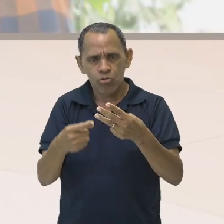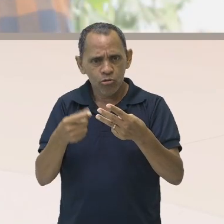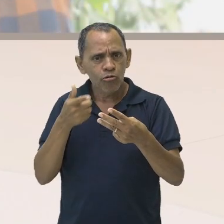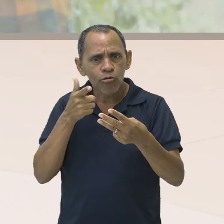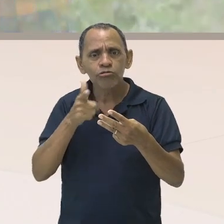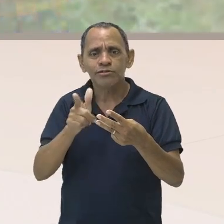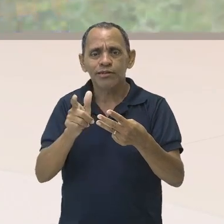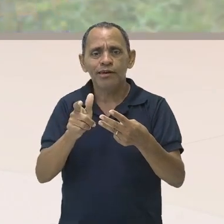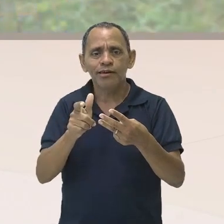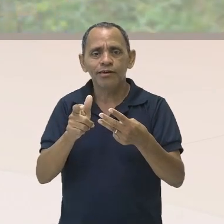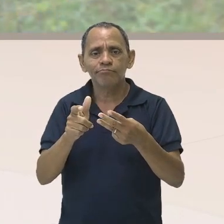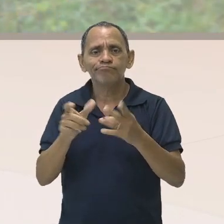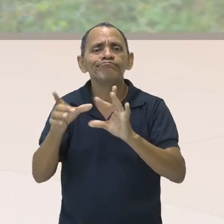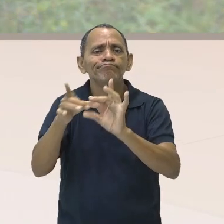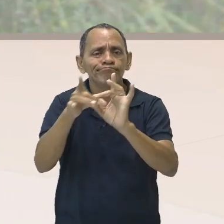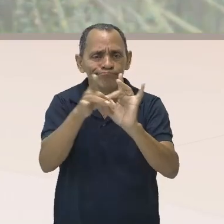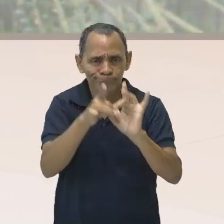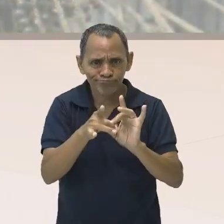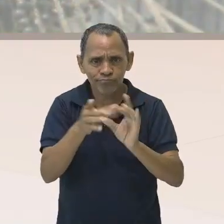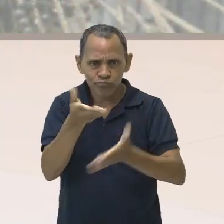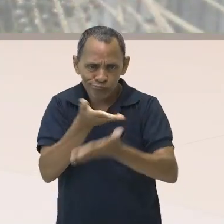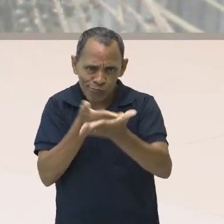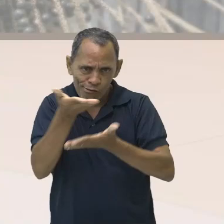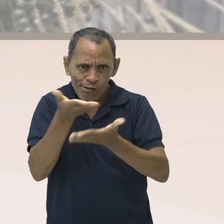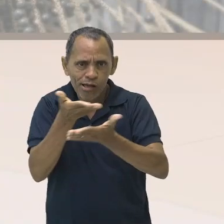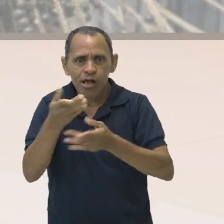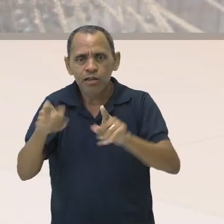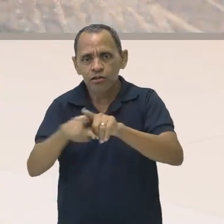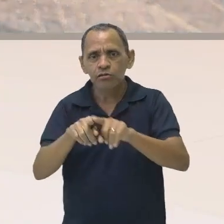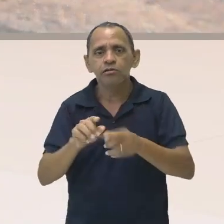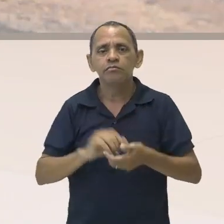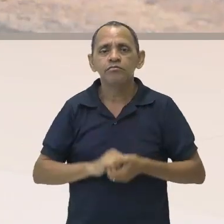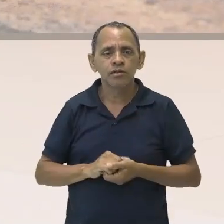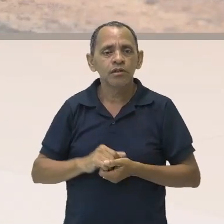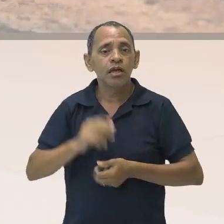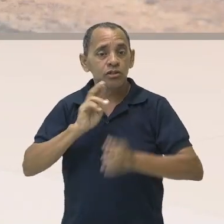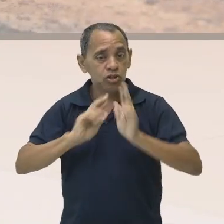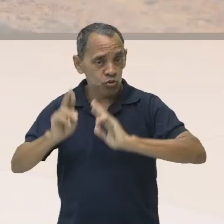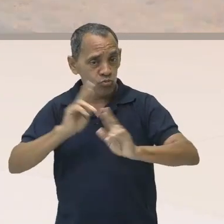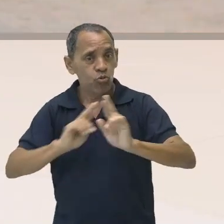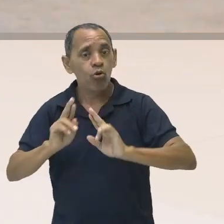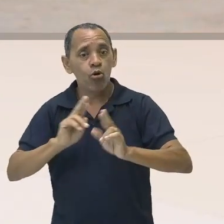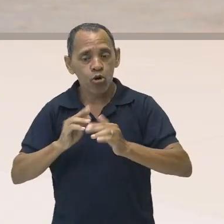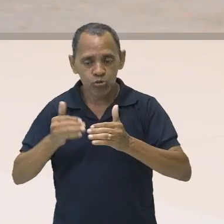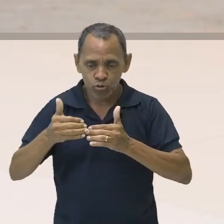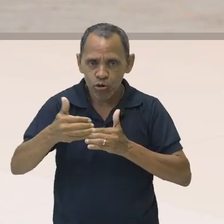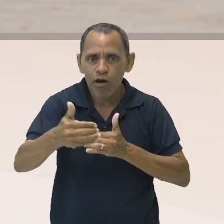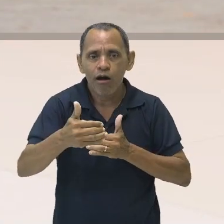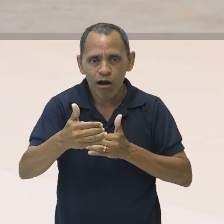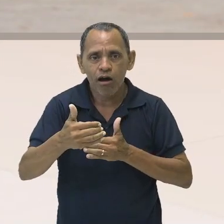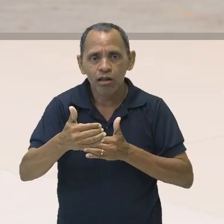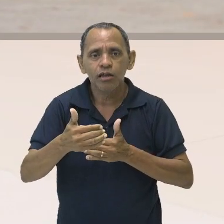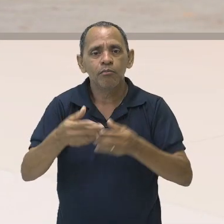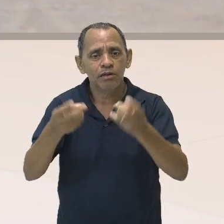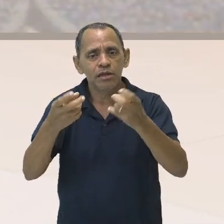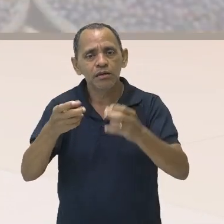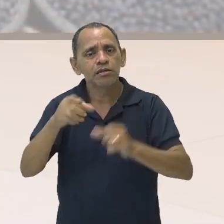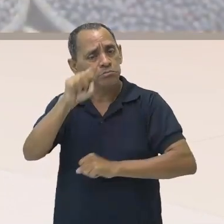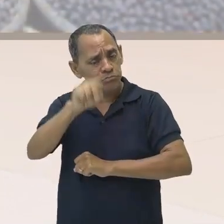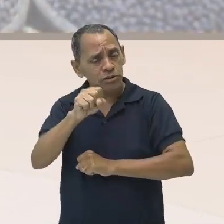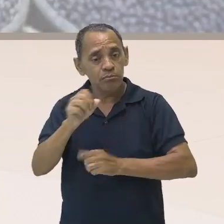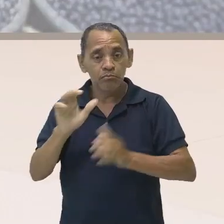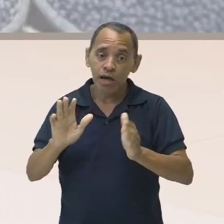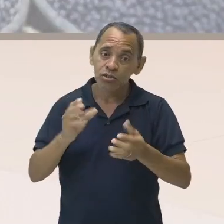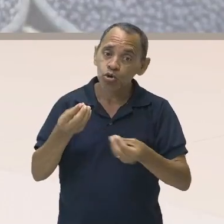alguma forma? Os relatos, as situações que a gente vai ver ao longo dessa aula dizem que sim, mas vamos ver de que forma que isso acontece, né? Vamos